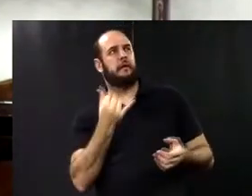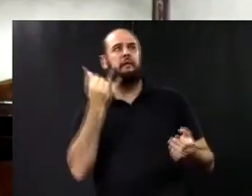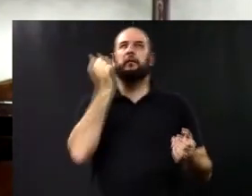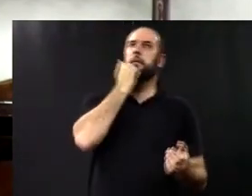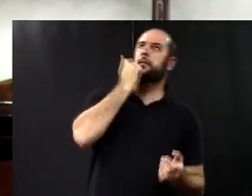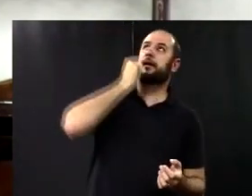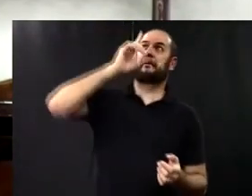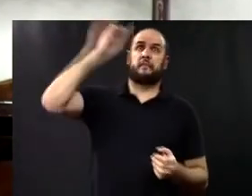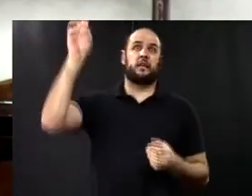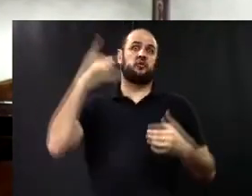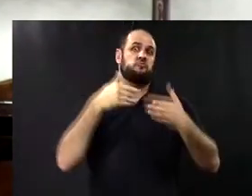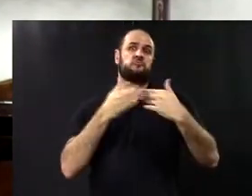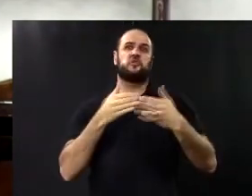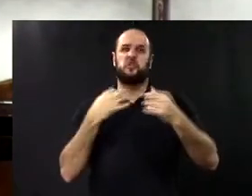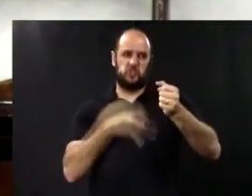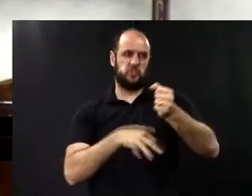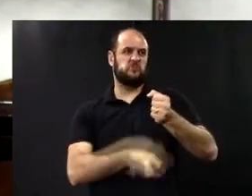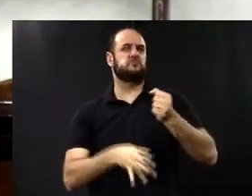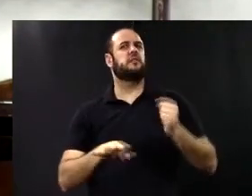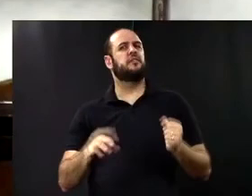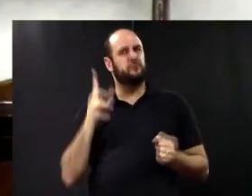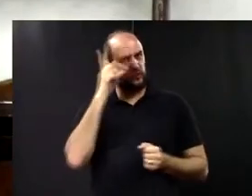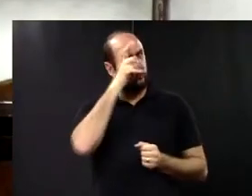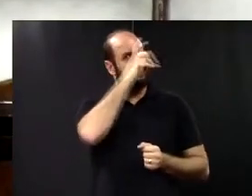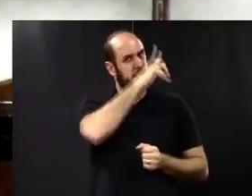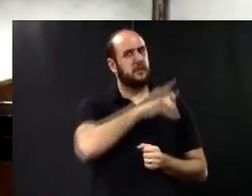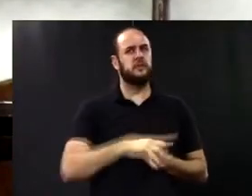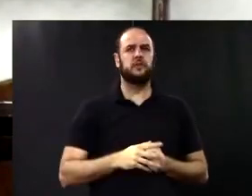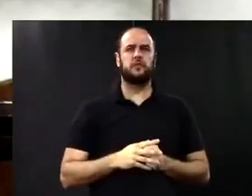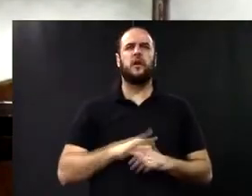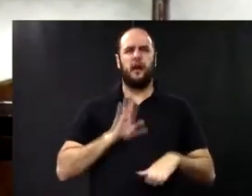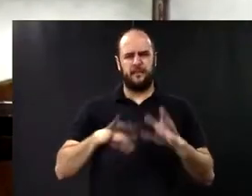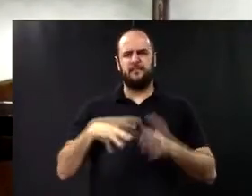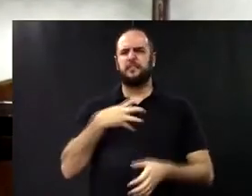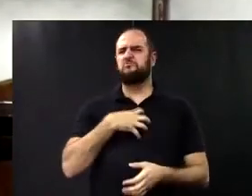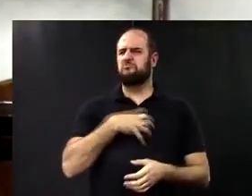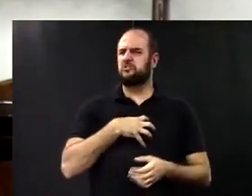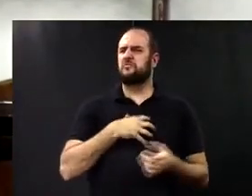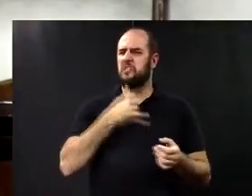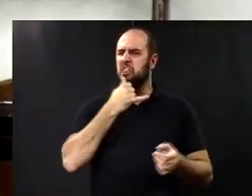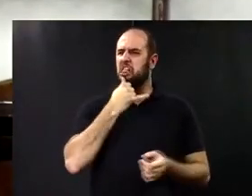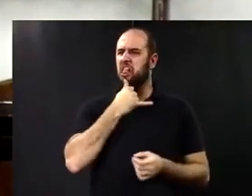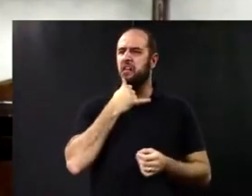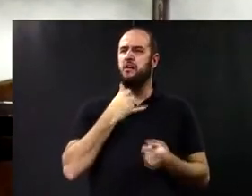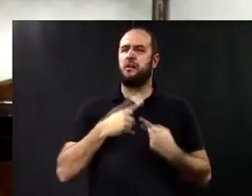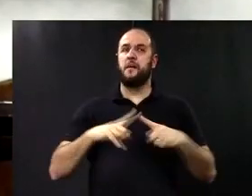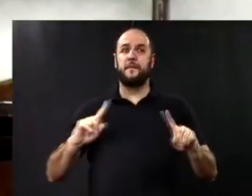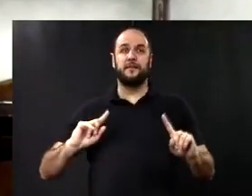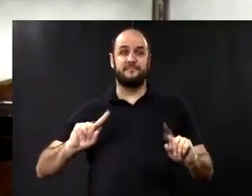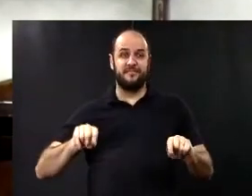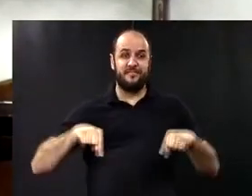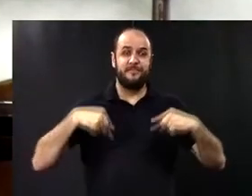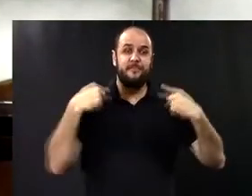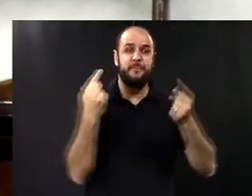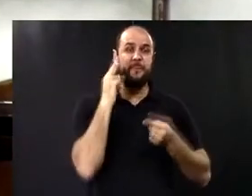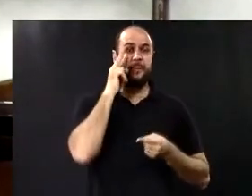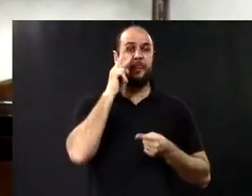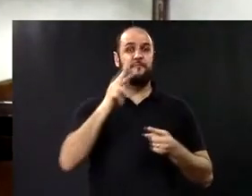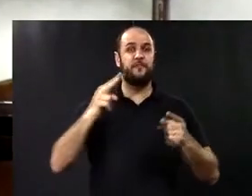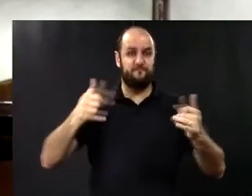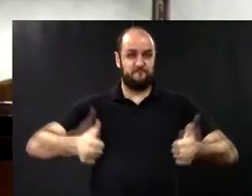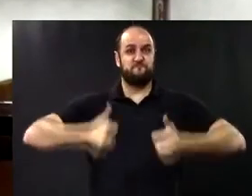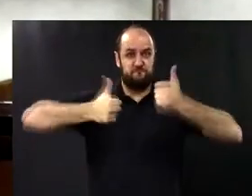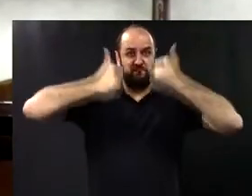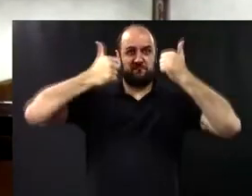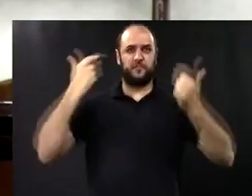igreja. A disciplina tem uma conotação negativa, mas produz resultados positivos. É isso que o texto está nos ensinando.